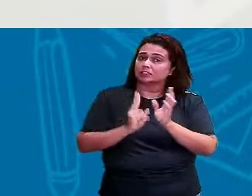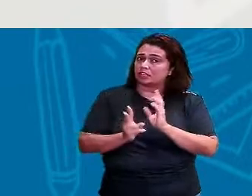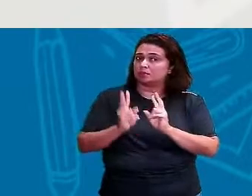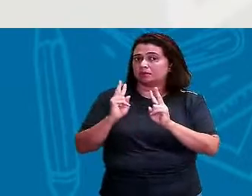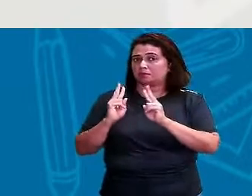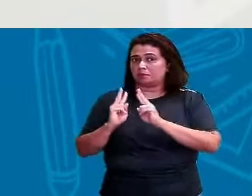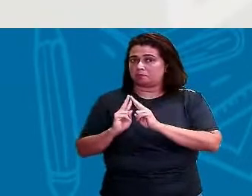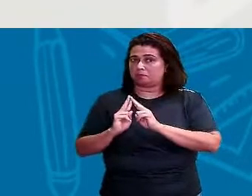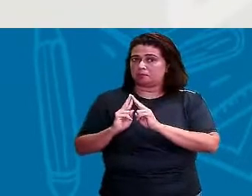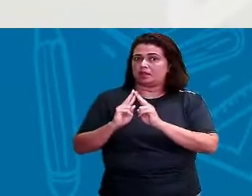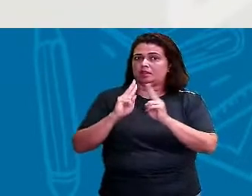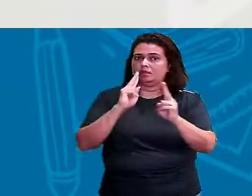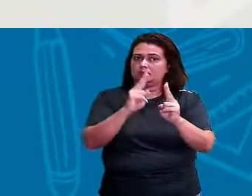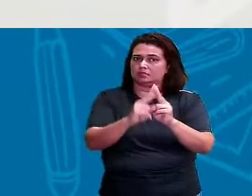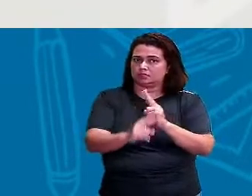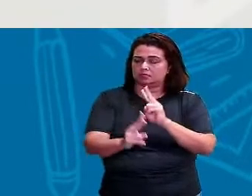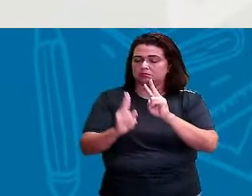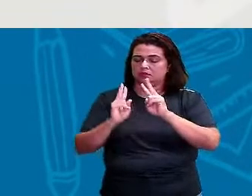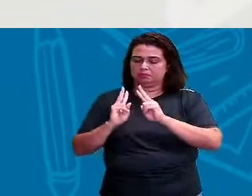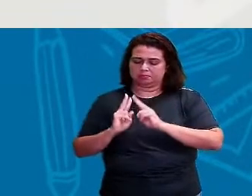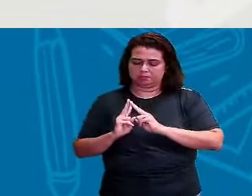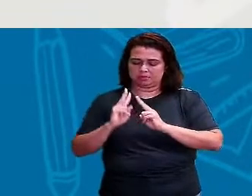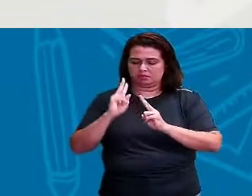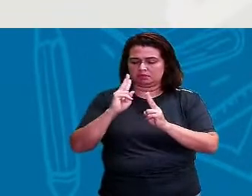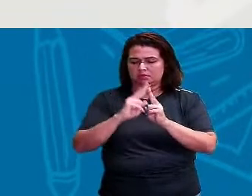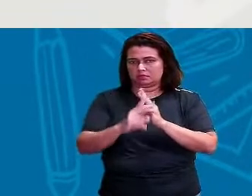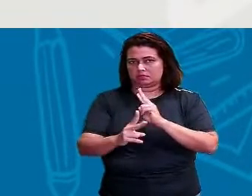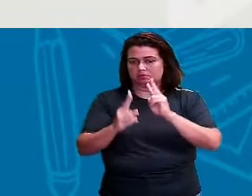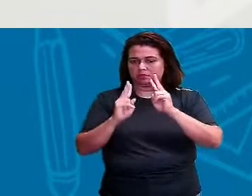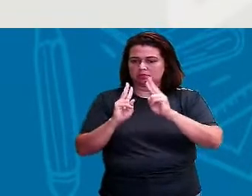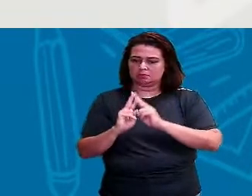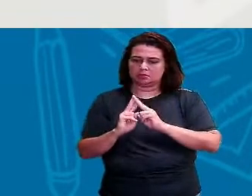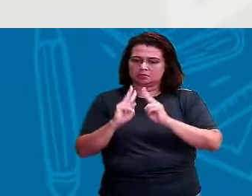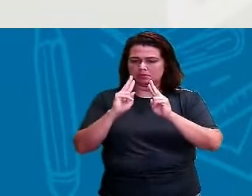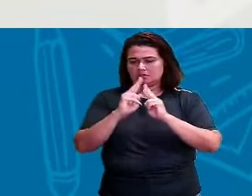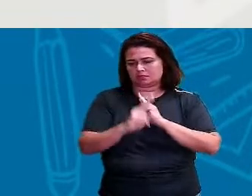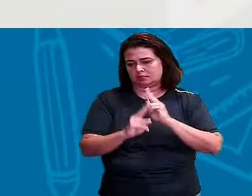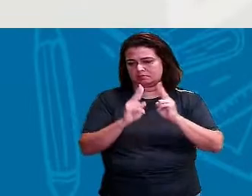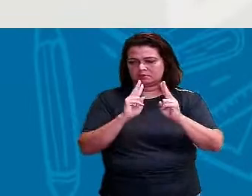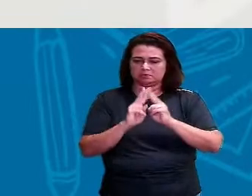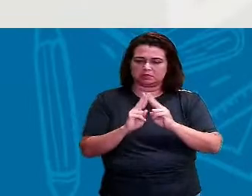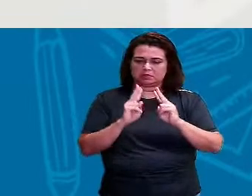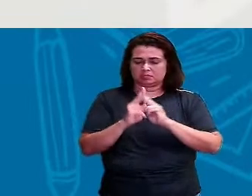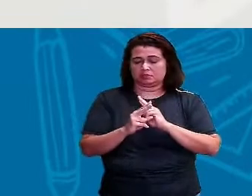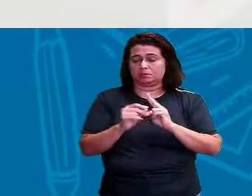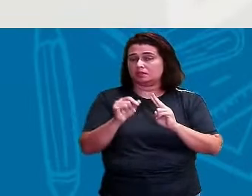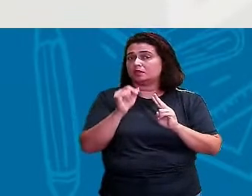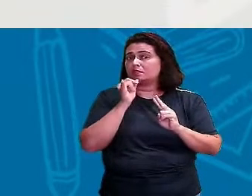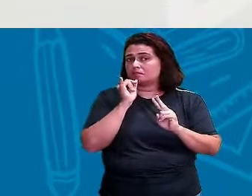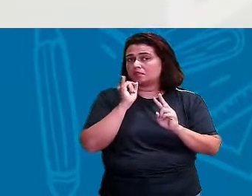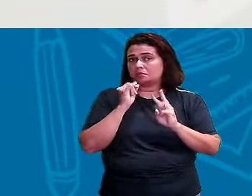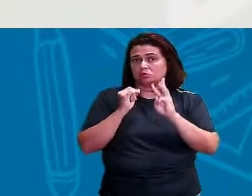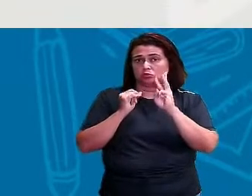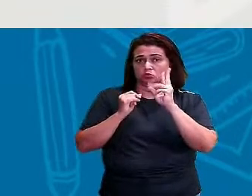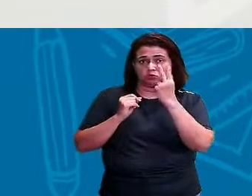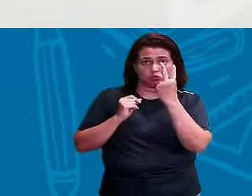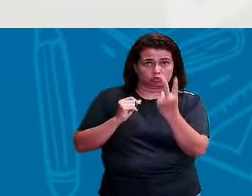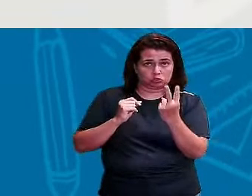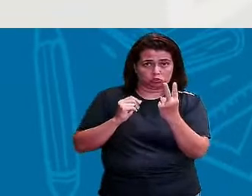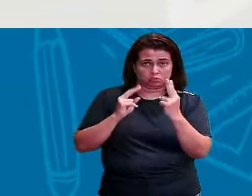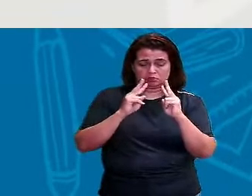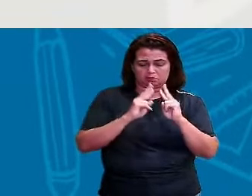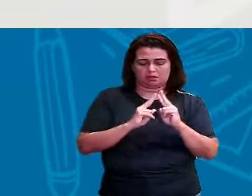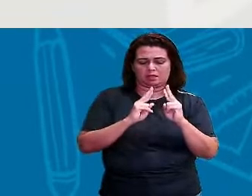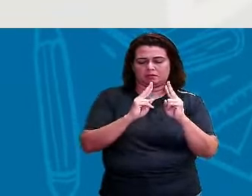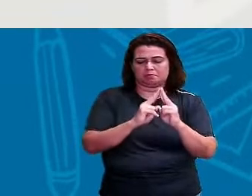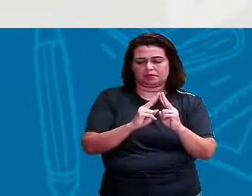número ímpar. Um número par e um número ímpar. A gente nunca vai ter 2 números pares e um número ímpar. Ou